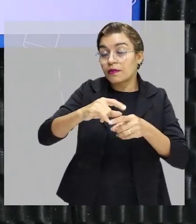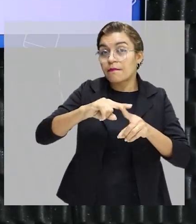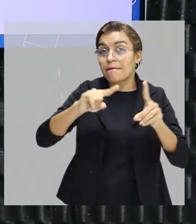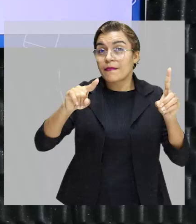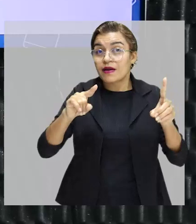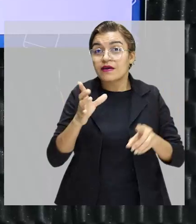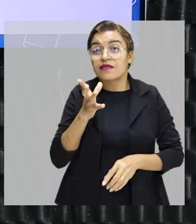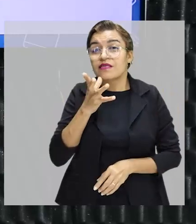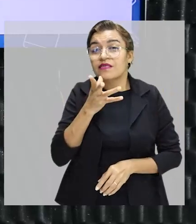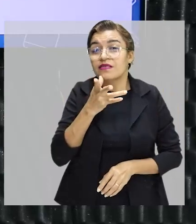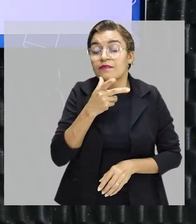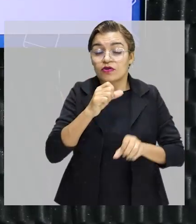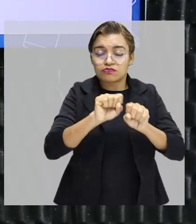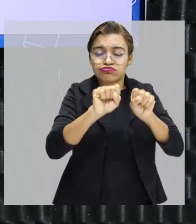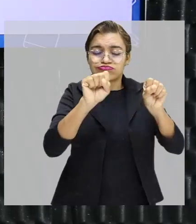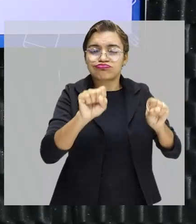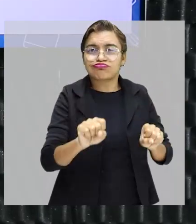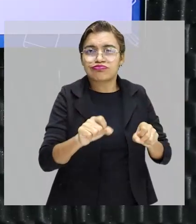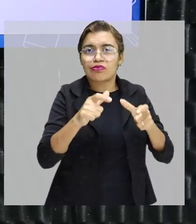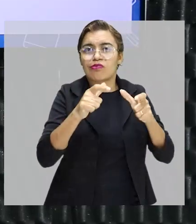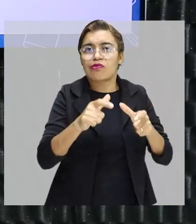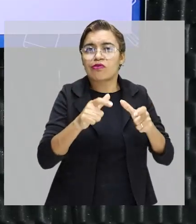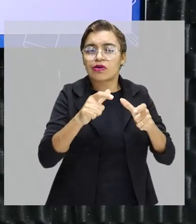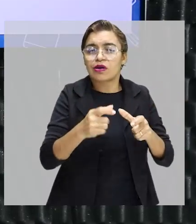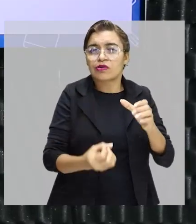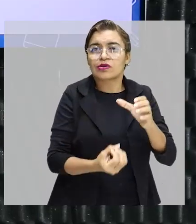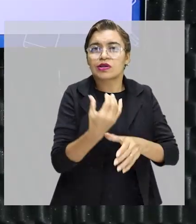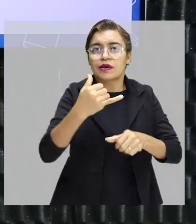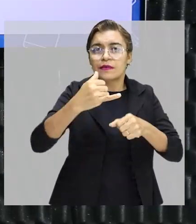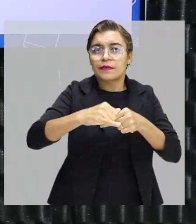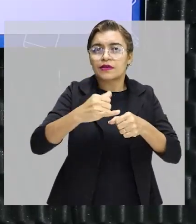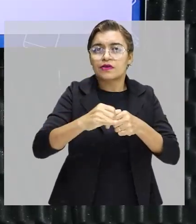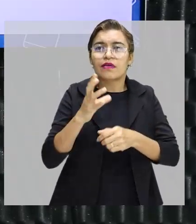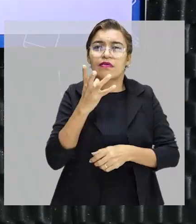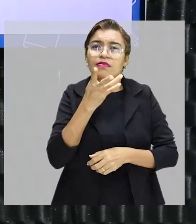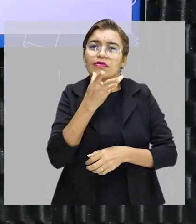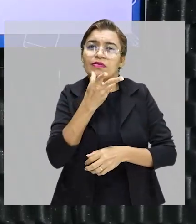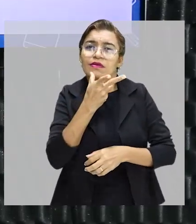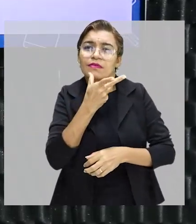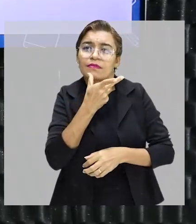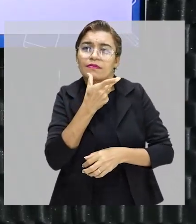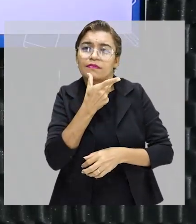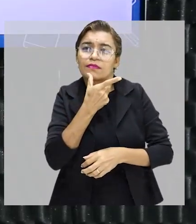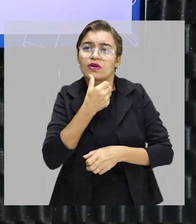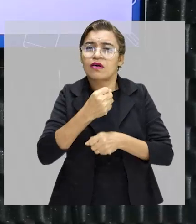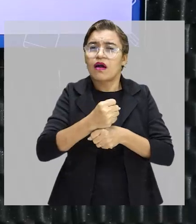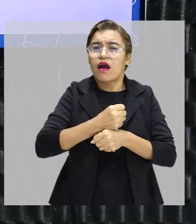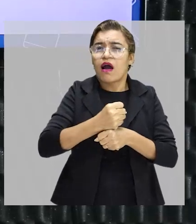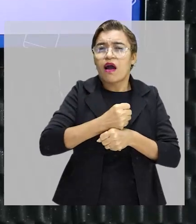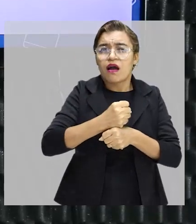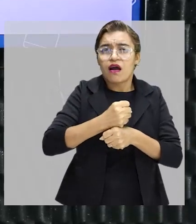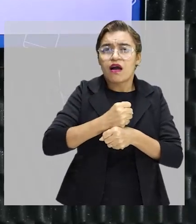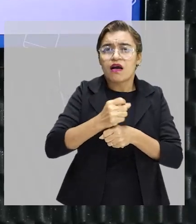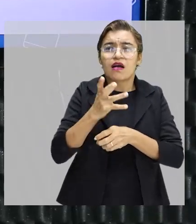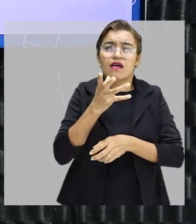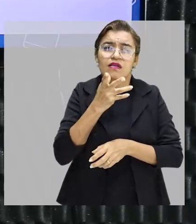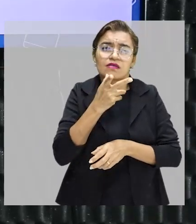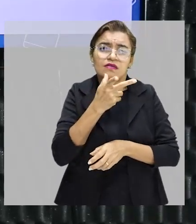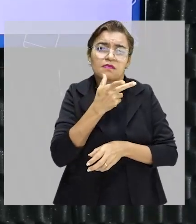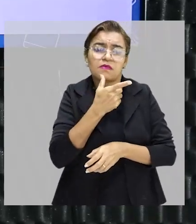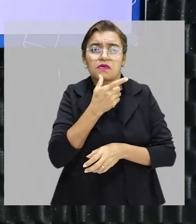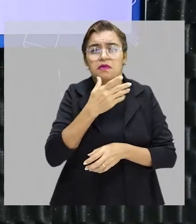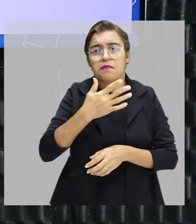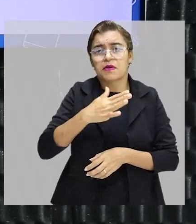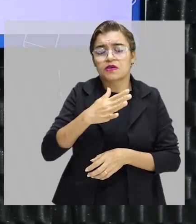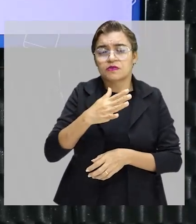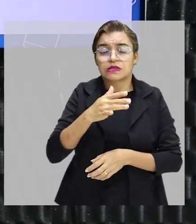que esse processo ele vai levar alguns milhares de anos para acontecer. Então, para a escala